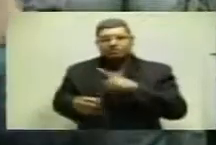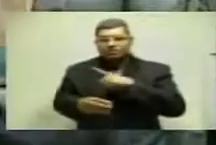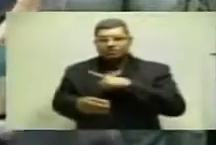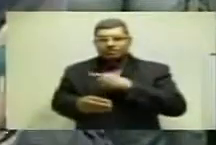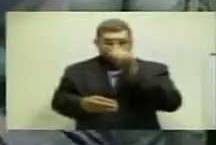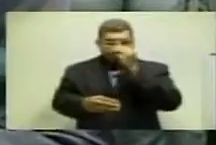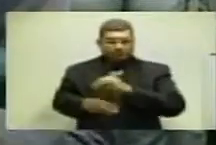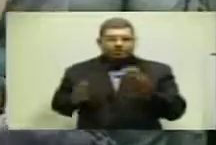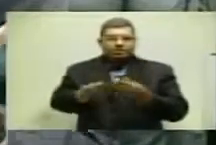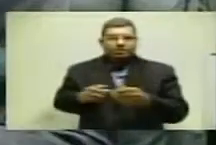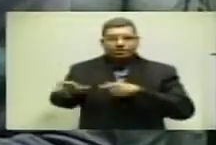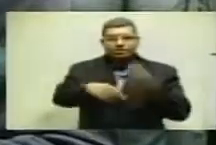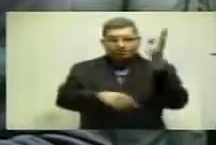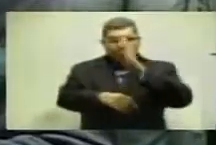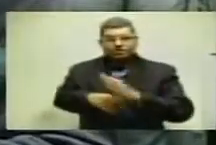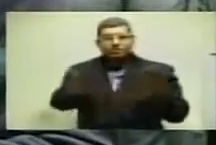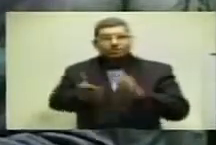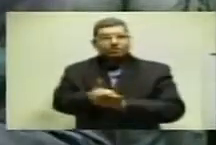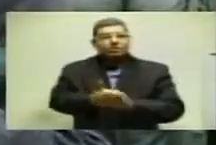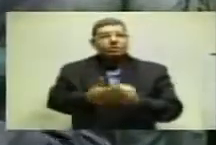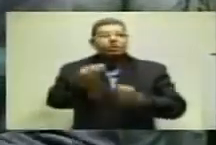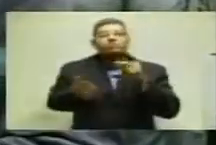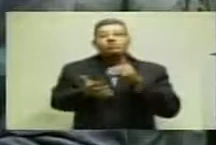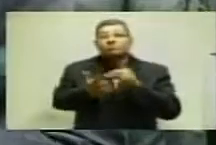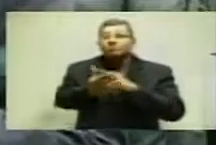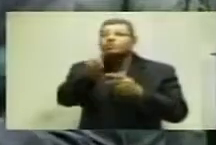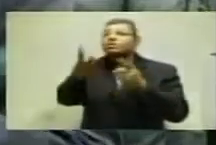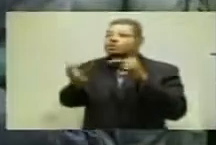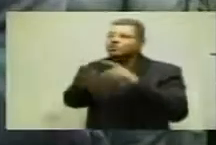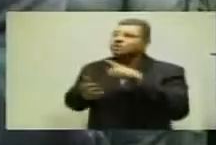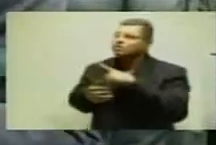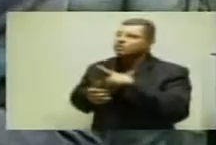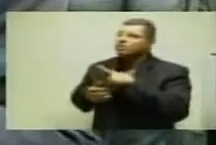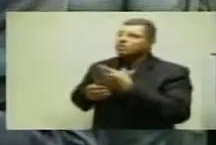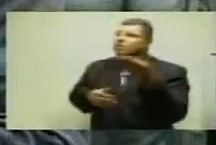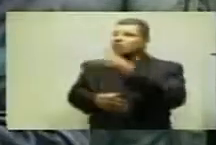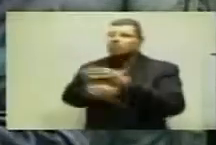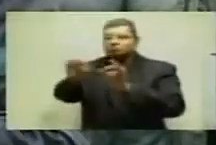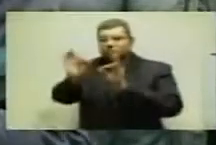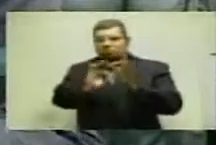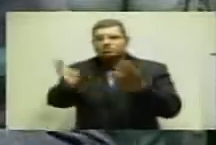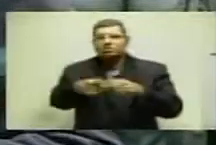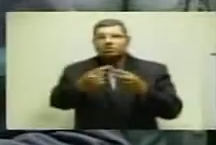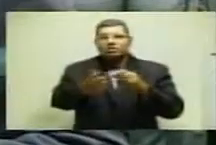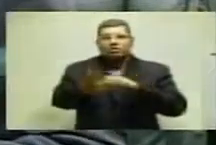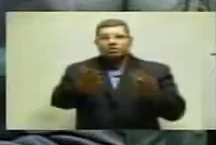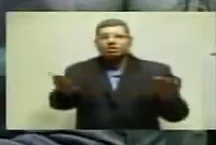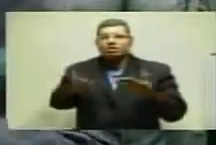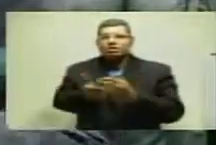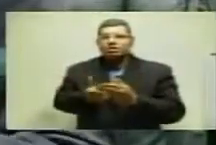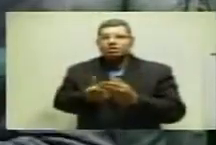estivesse prejudicando a economia brasileira, quando na verdade você tem, pelo lado do poder público, uma